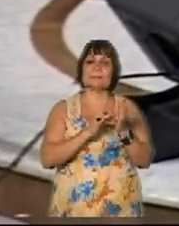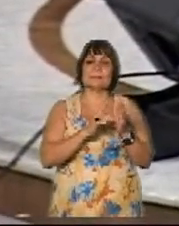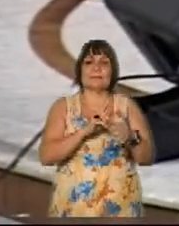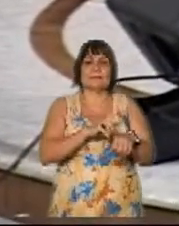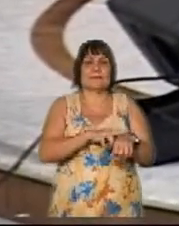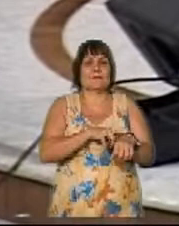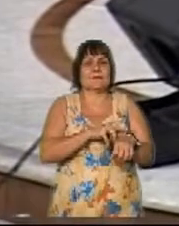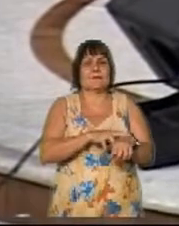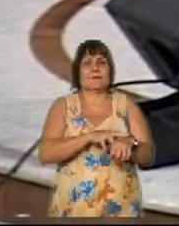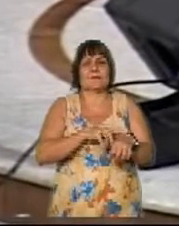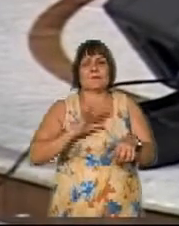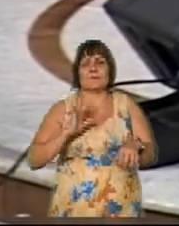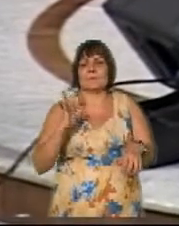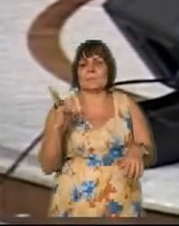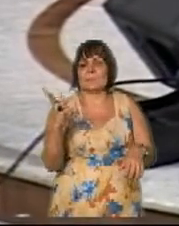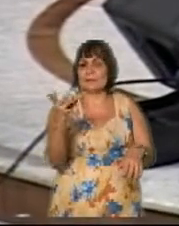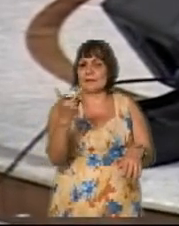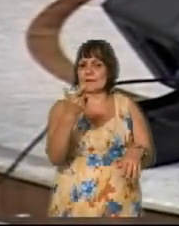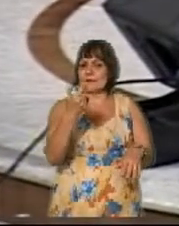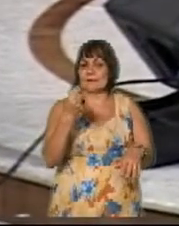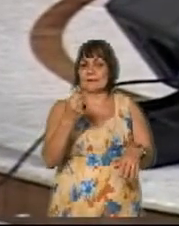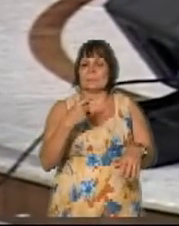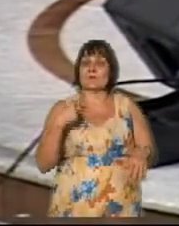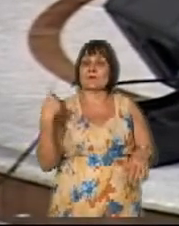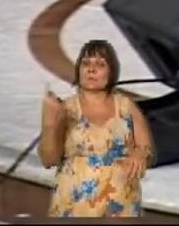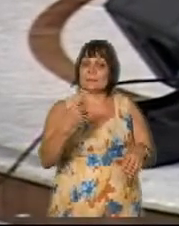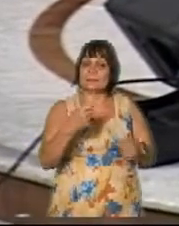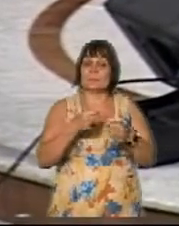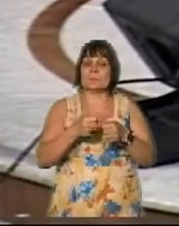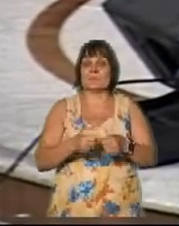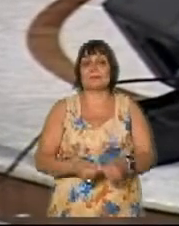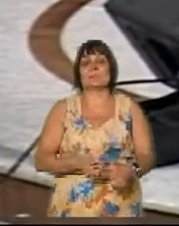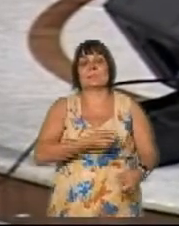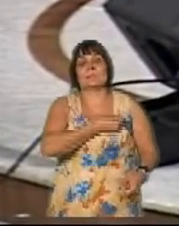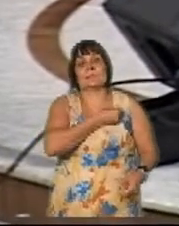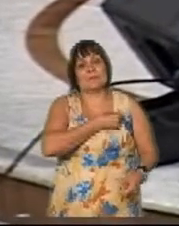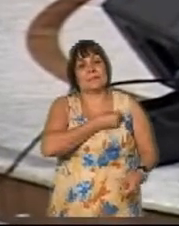que momento extraordinário nós estamos vivendo nesta hora.